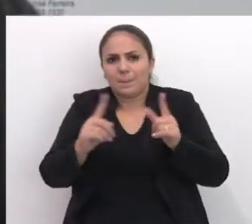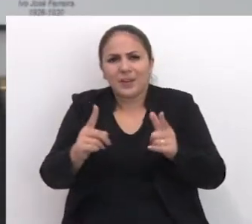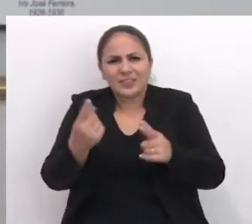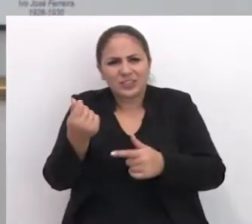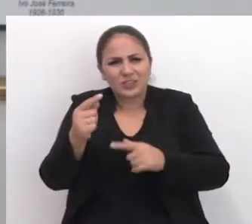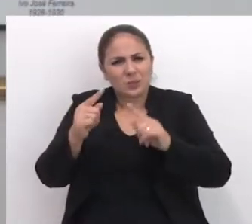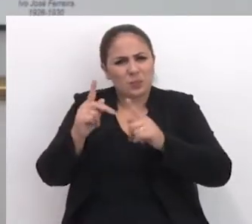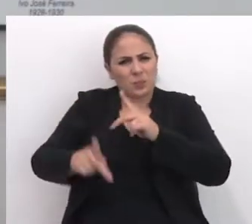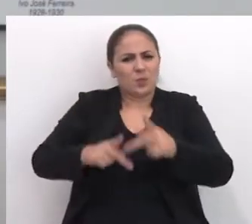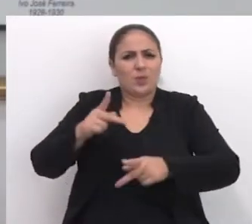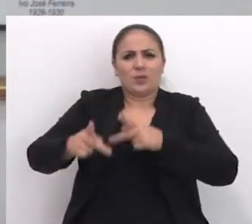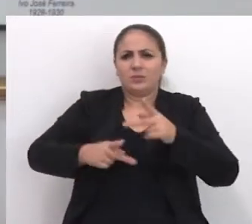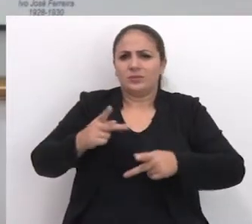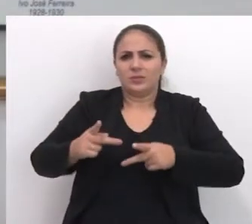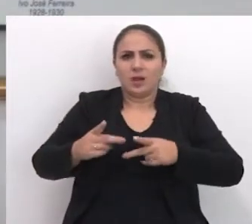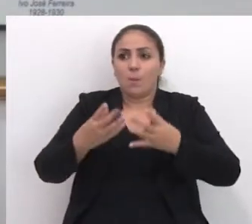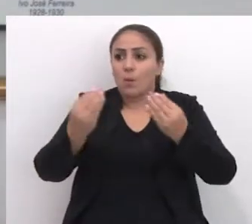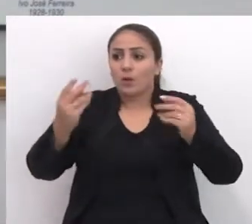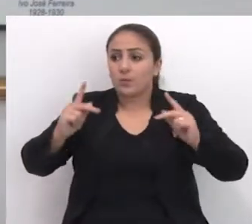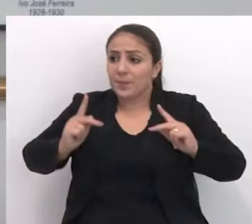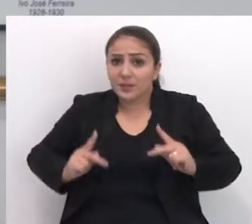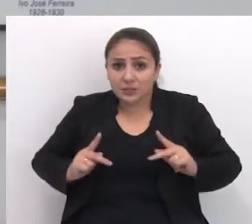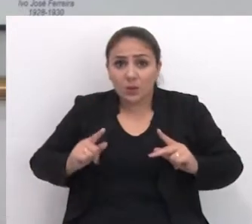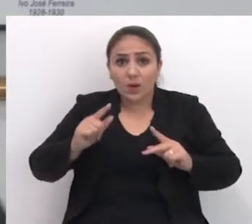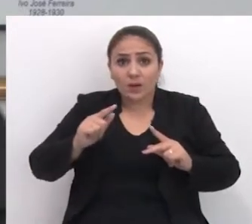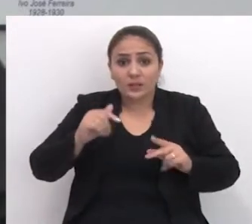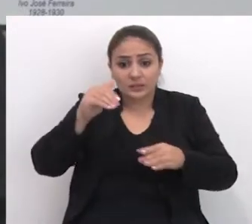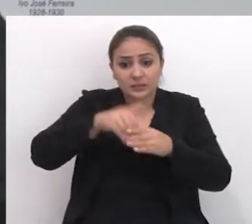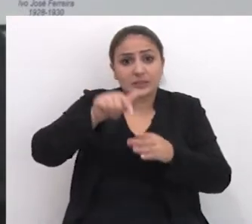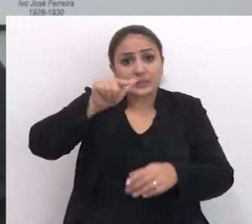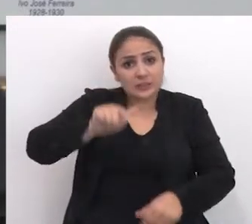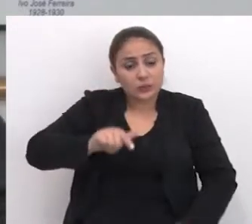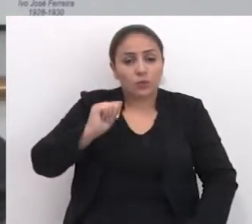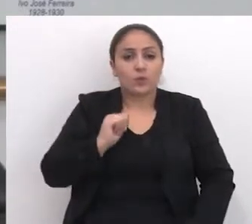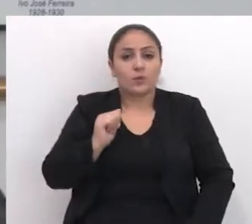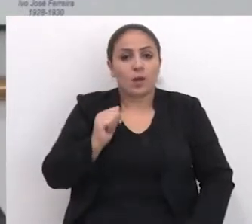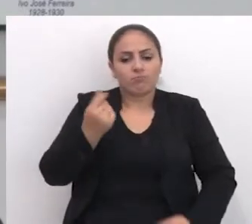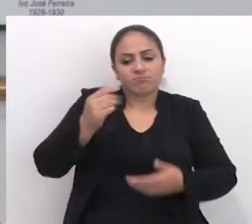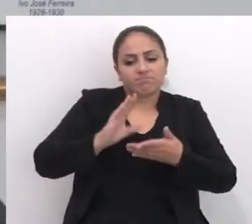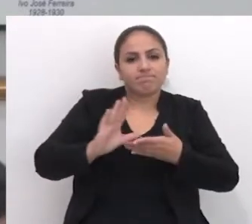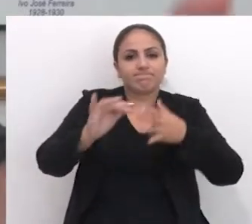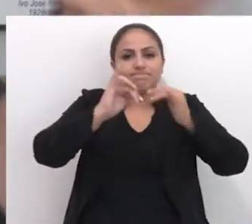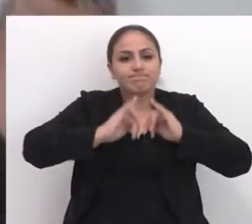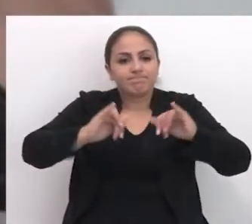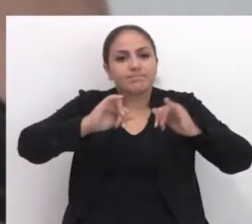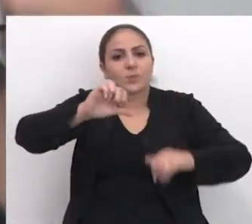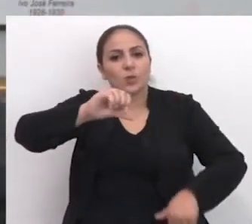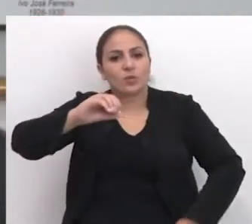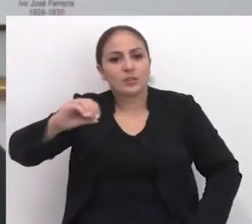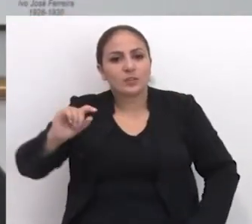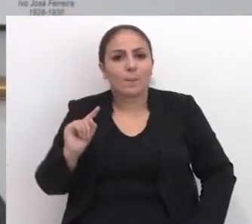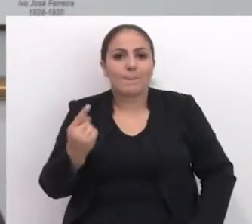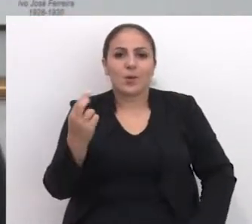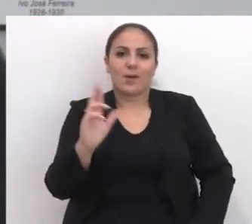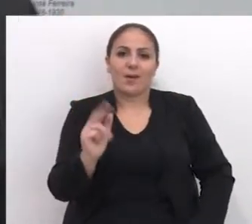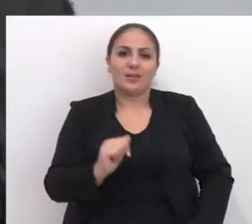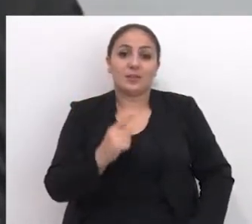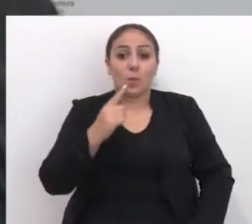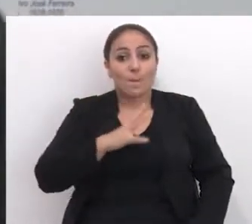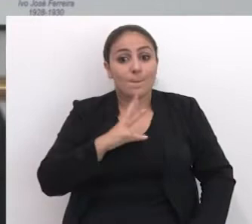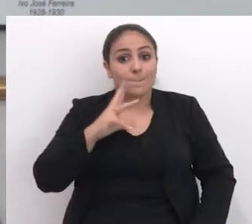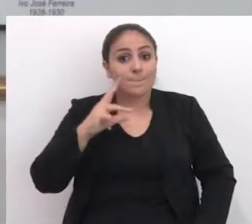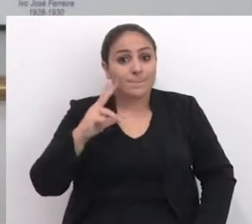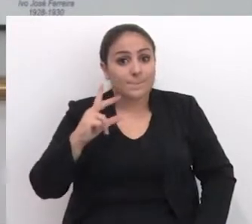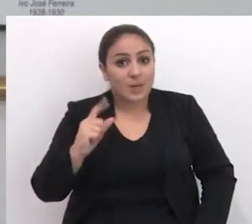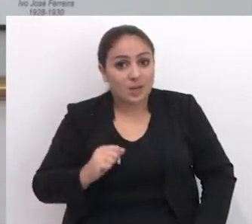do povo. Então tem muitos candidatos que se reelegeram aí, que investiram R$900 mil, R$1 milhão,